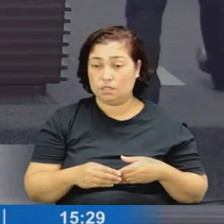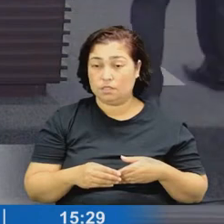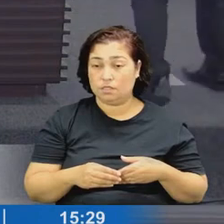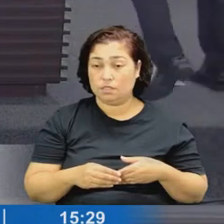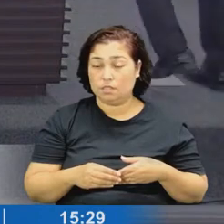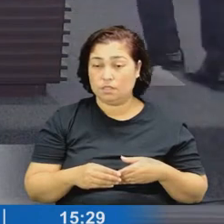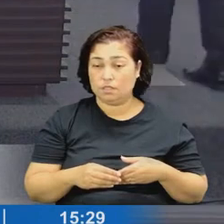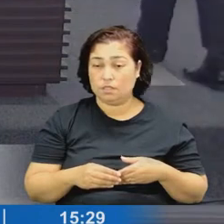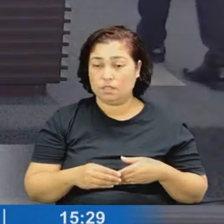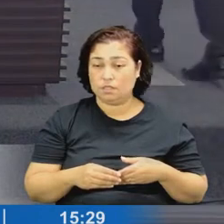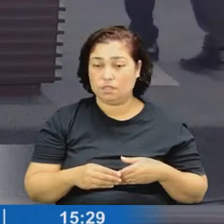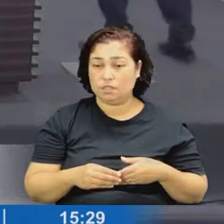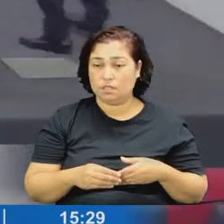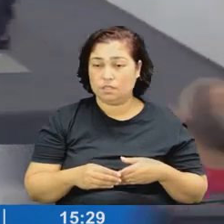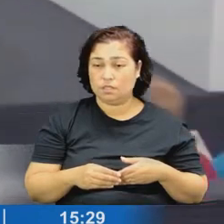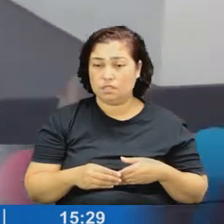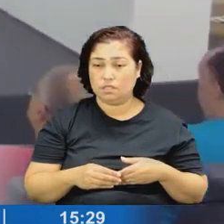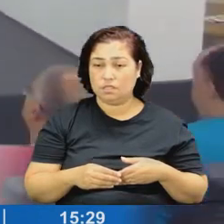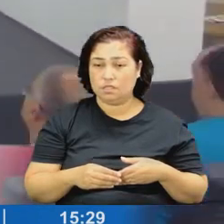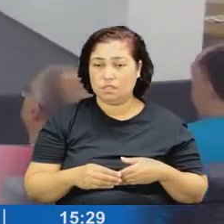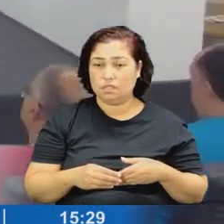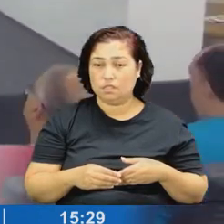o amigo chegou